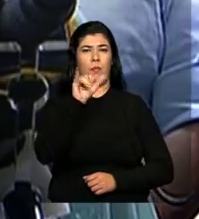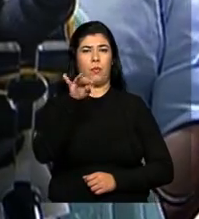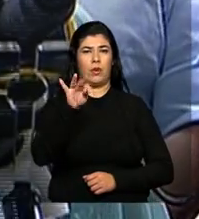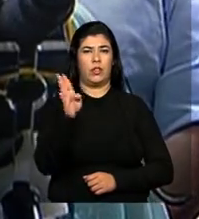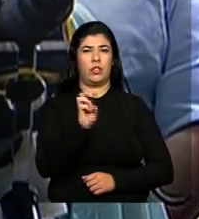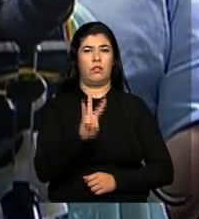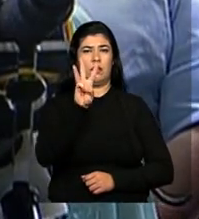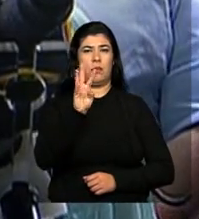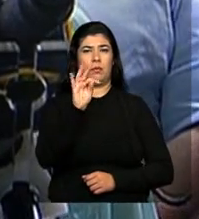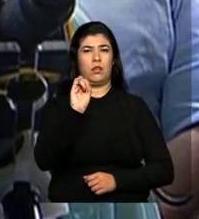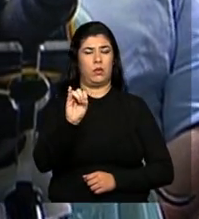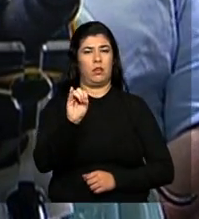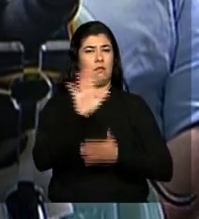mexer